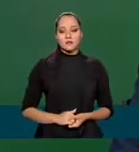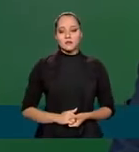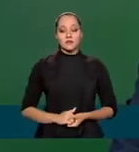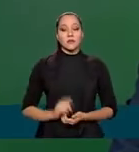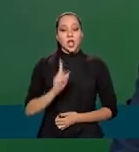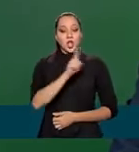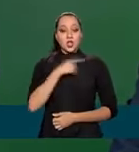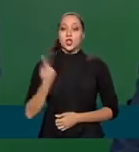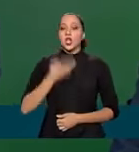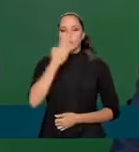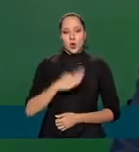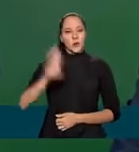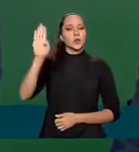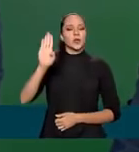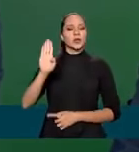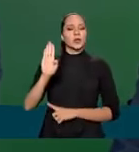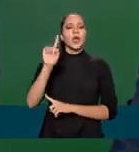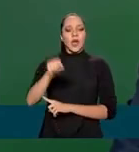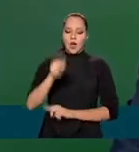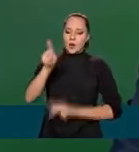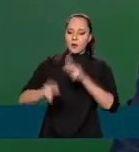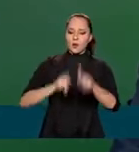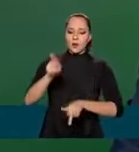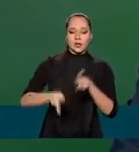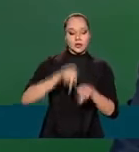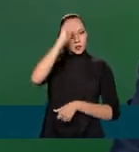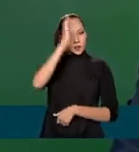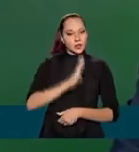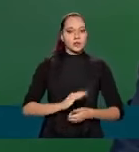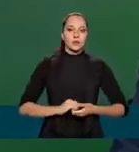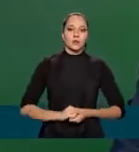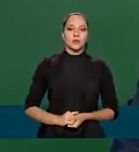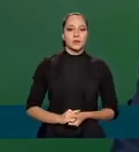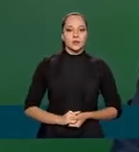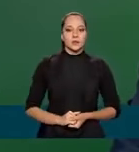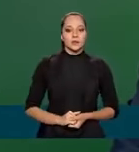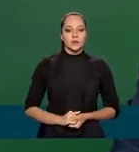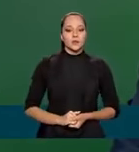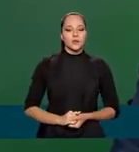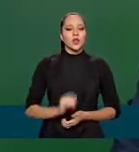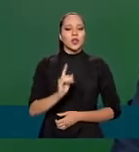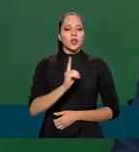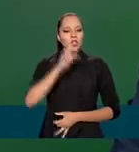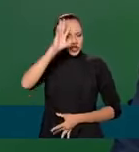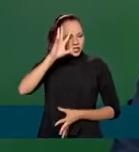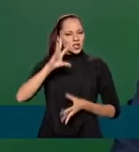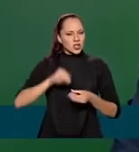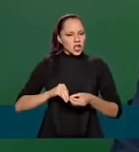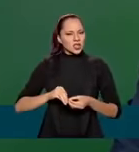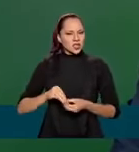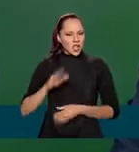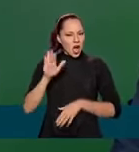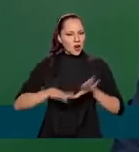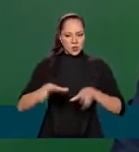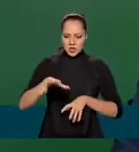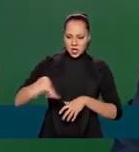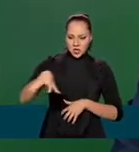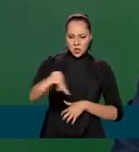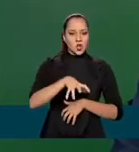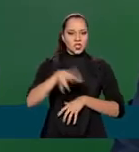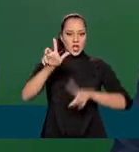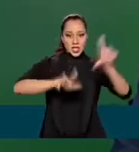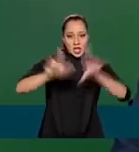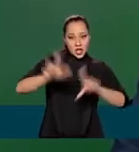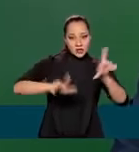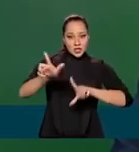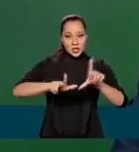o nosso compromisso para com o povo brasileiro e nós compreendemos a pressa de alguns setores da Imprensa